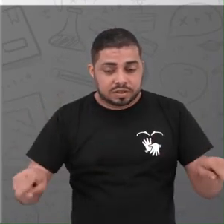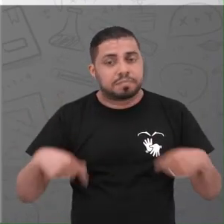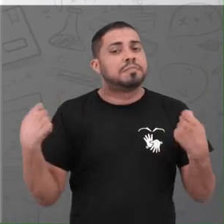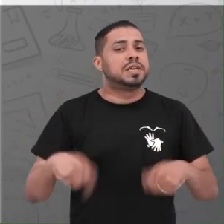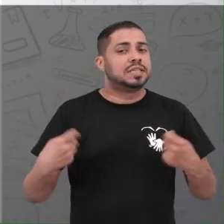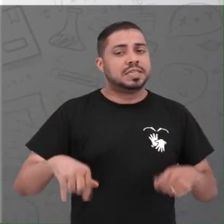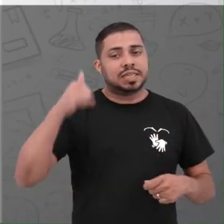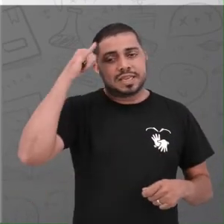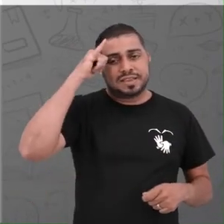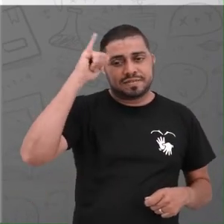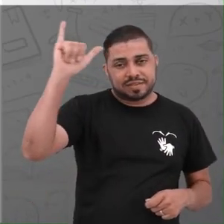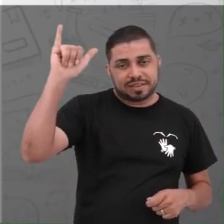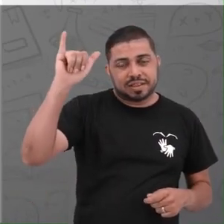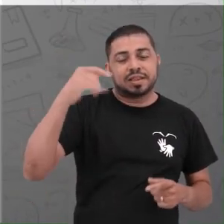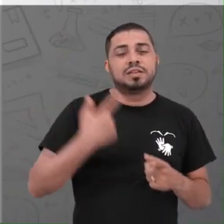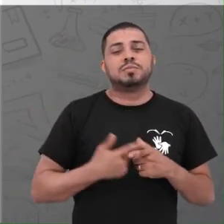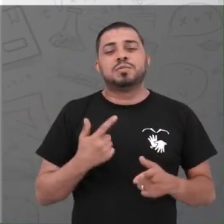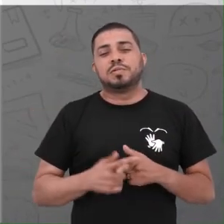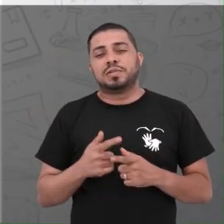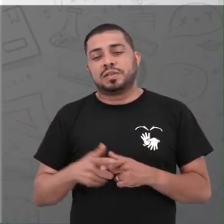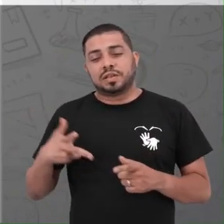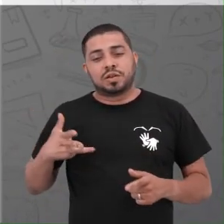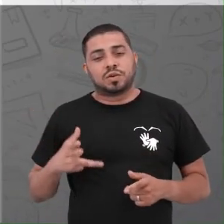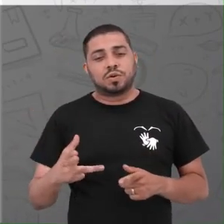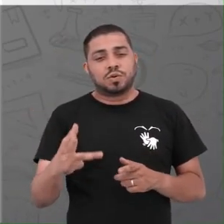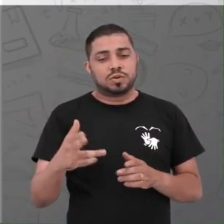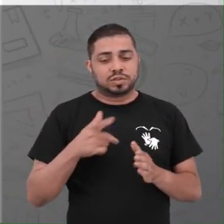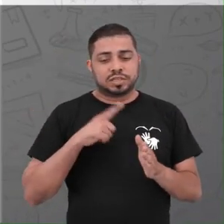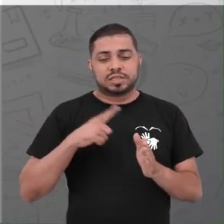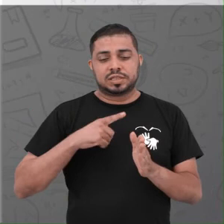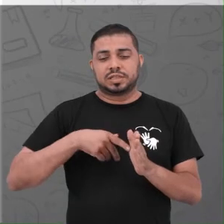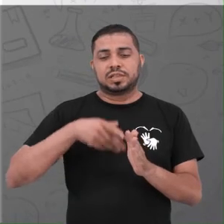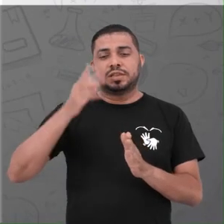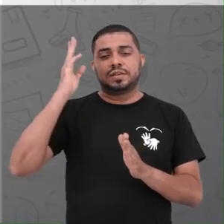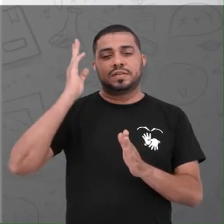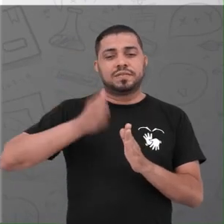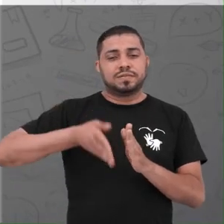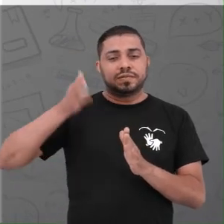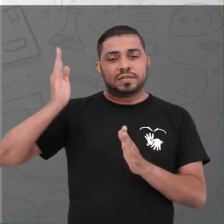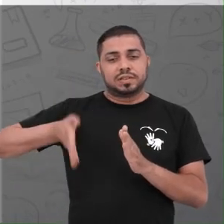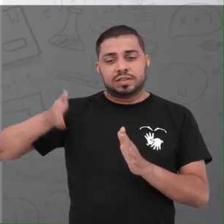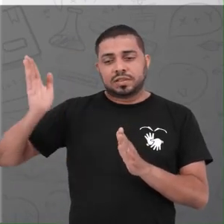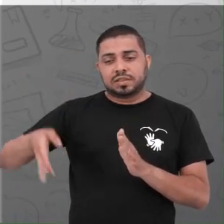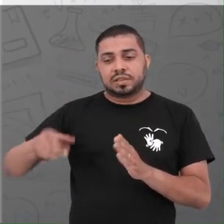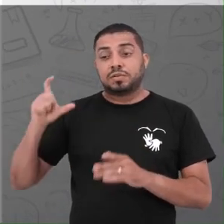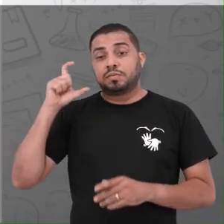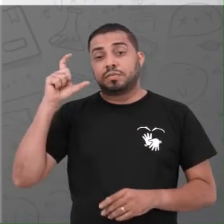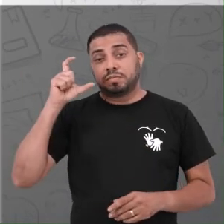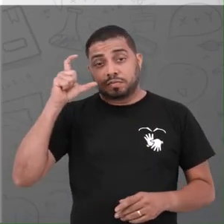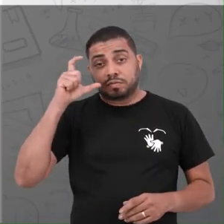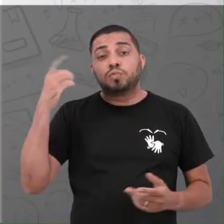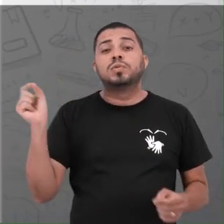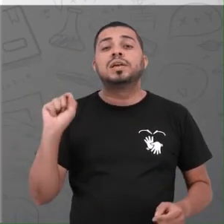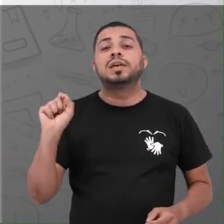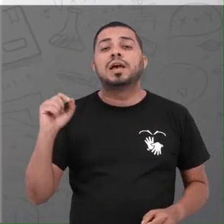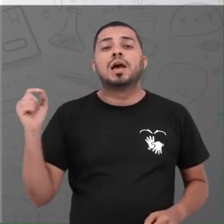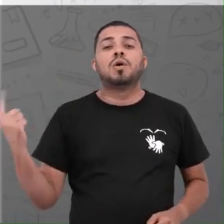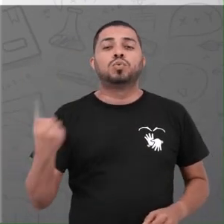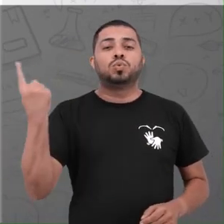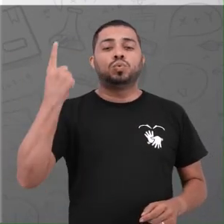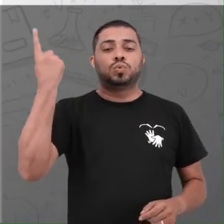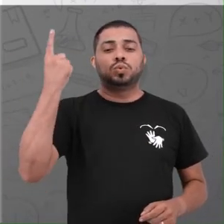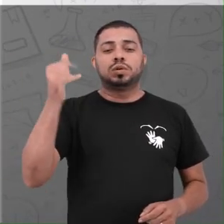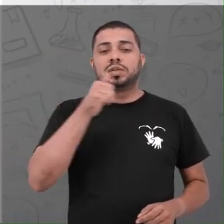Então, como o corte ali ele passa no plano vertical, só interessa para a gente as alturas dos elementos. Então, por